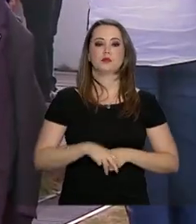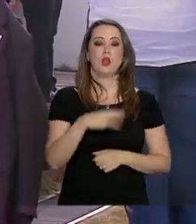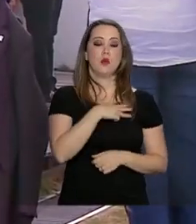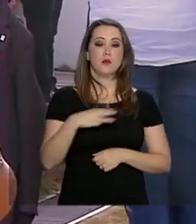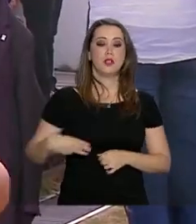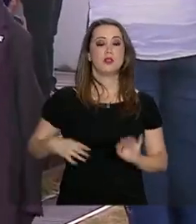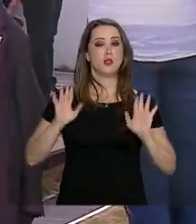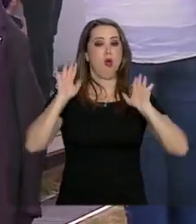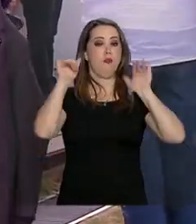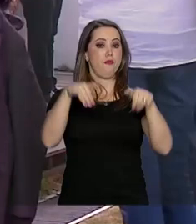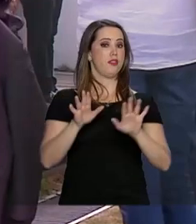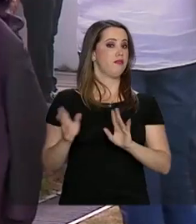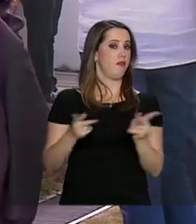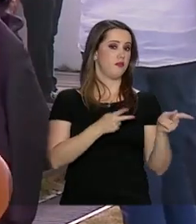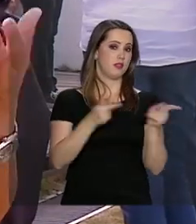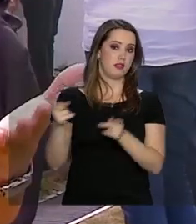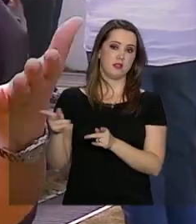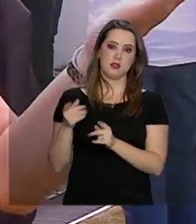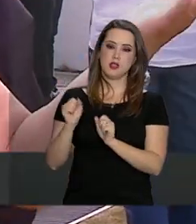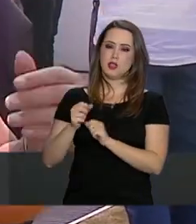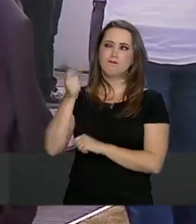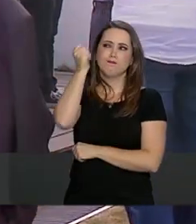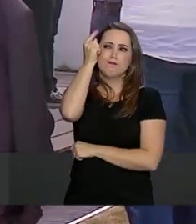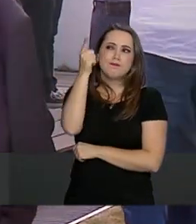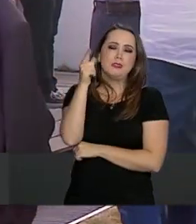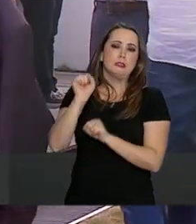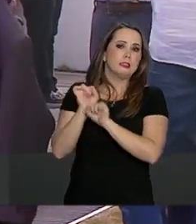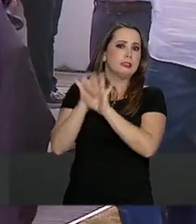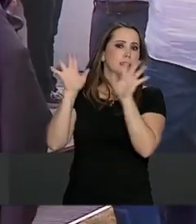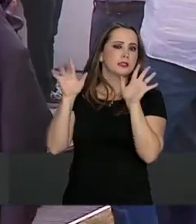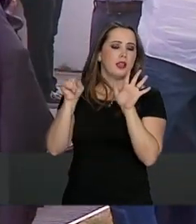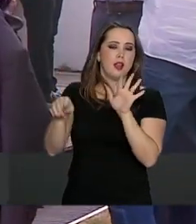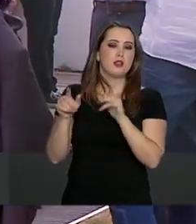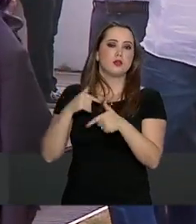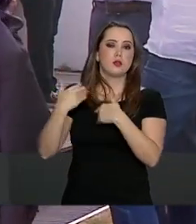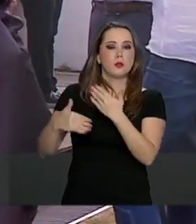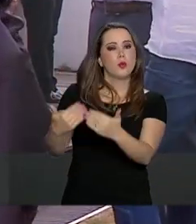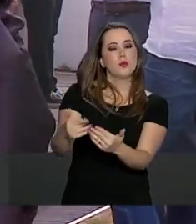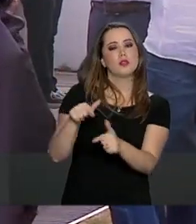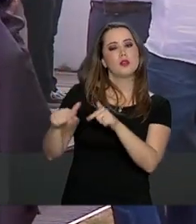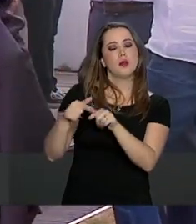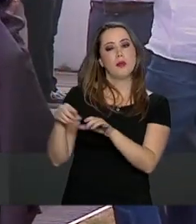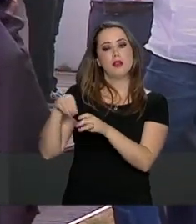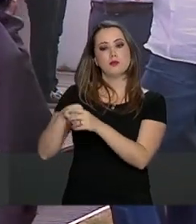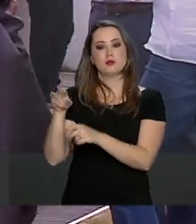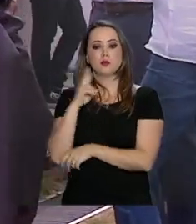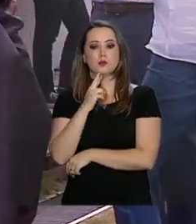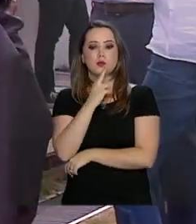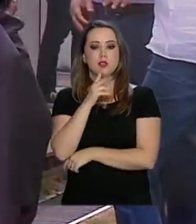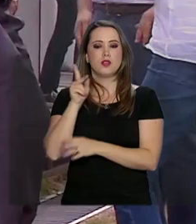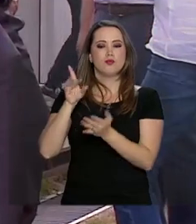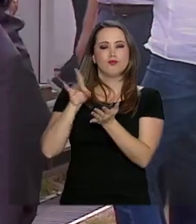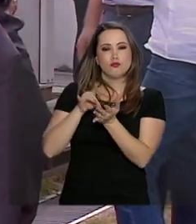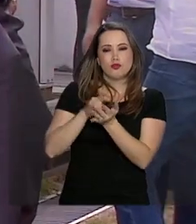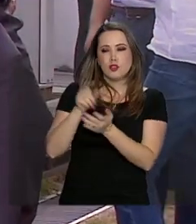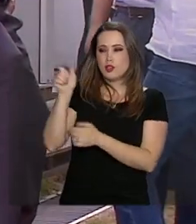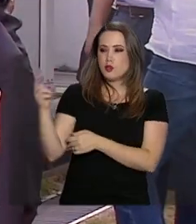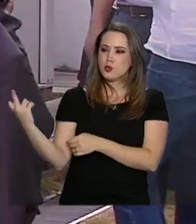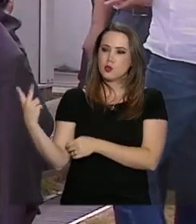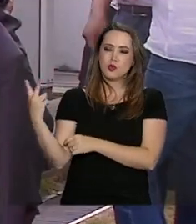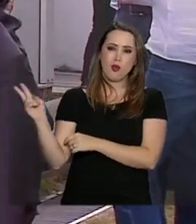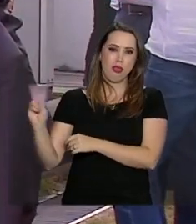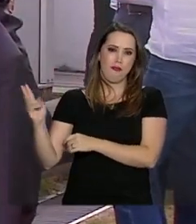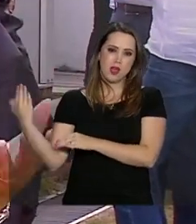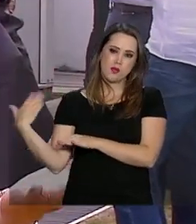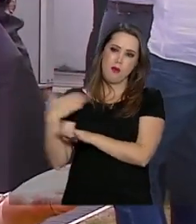ministros encerraram a visita com uma ideia mais clara sobre o trabalho desenvolvido pela Operação Acolhida e a realidade dos venezuelanos que buscam